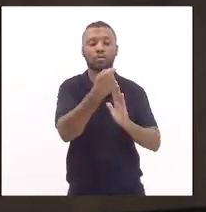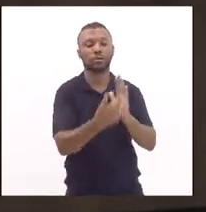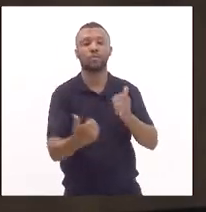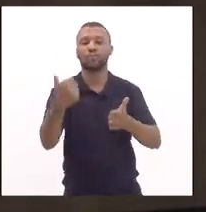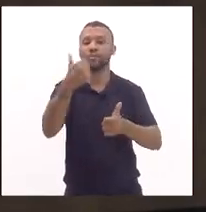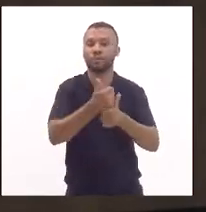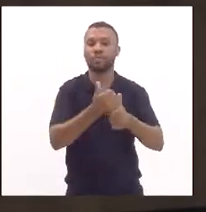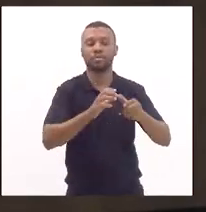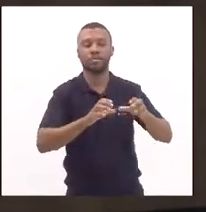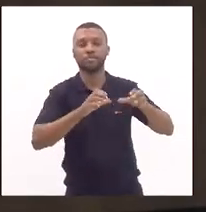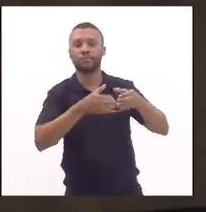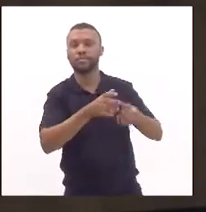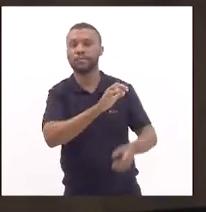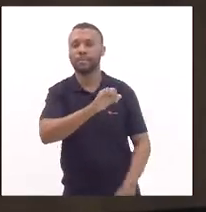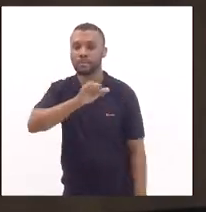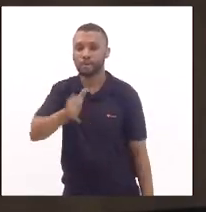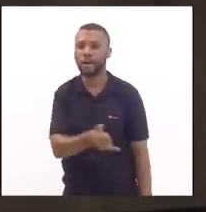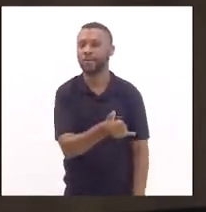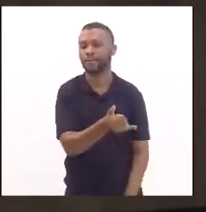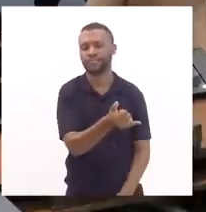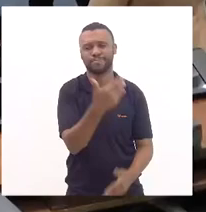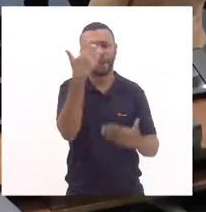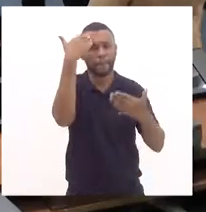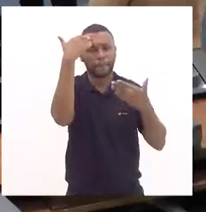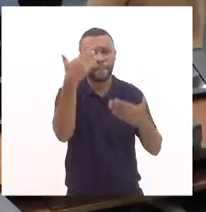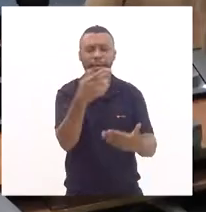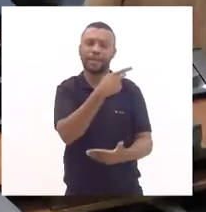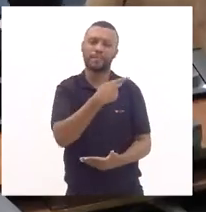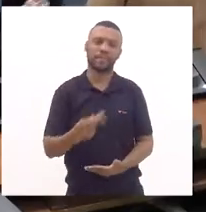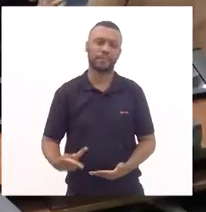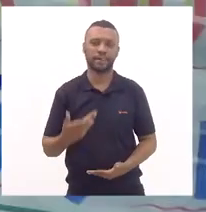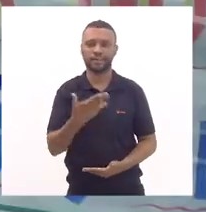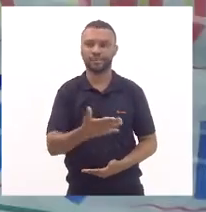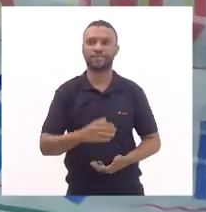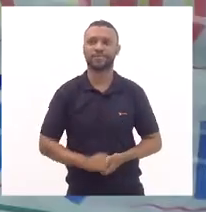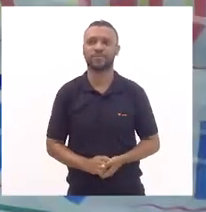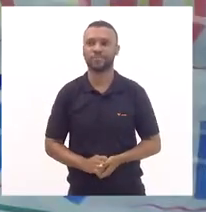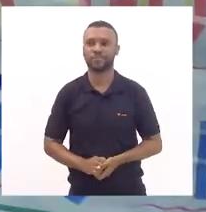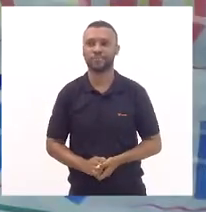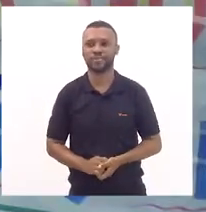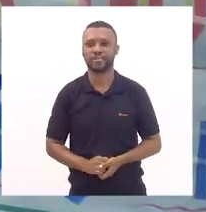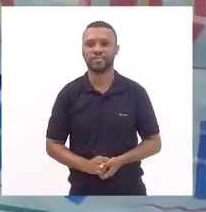substitutivo da Comissão de Constituição e Justiça. Obrigada, presidente.